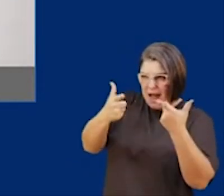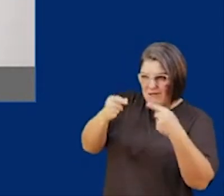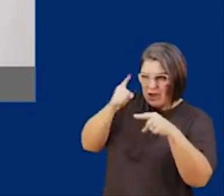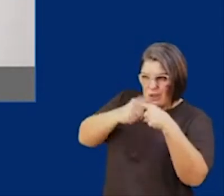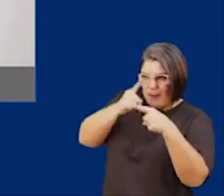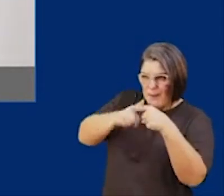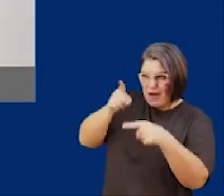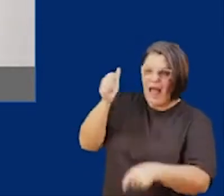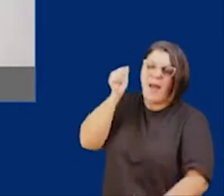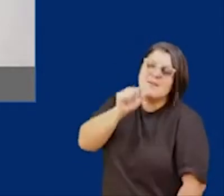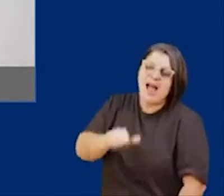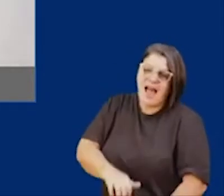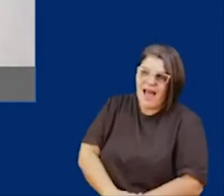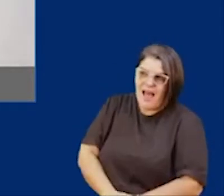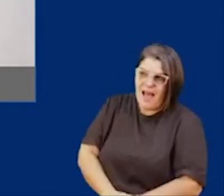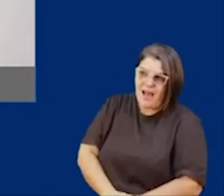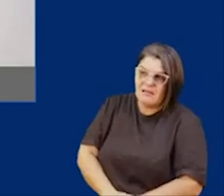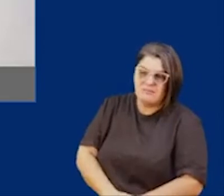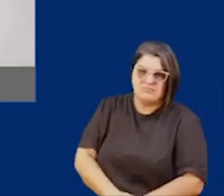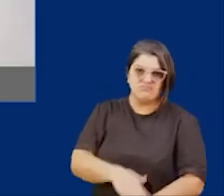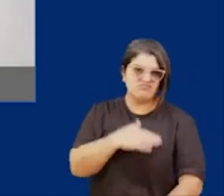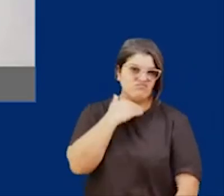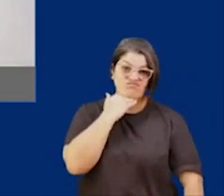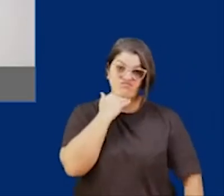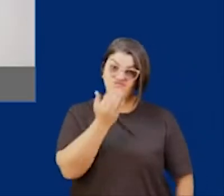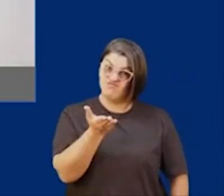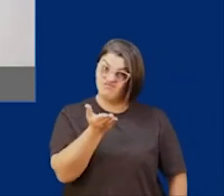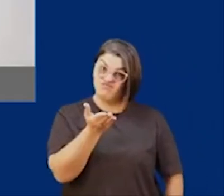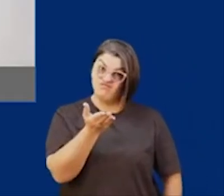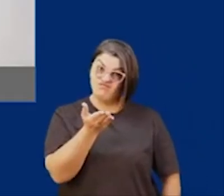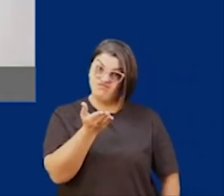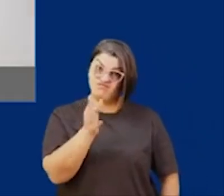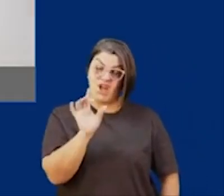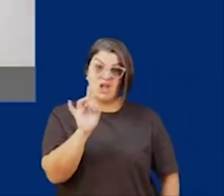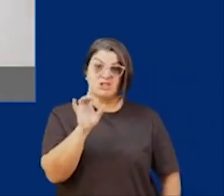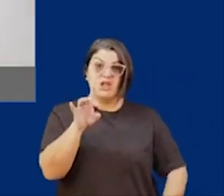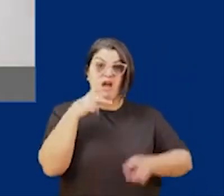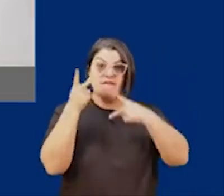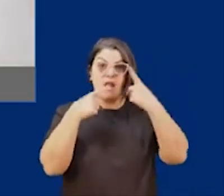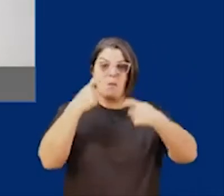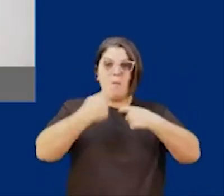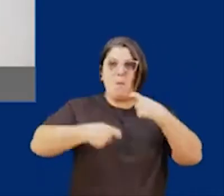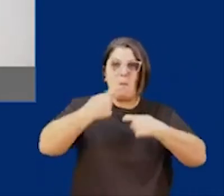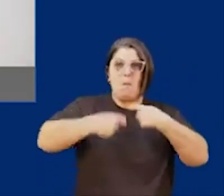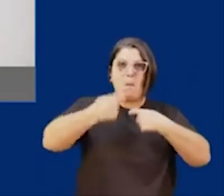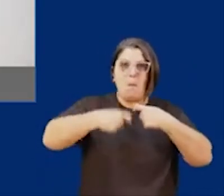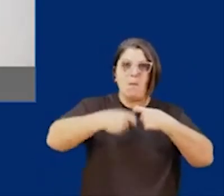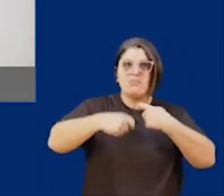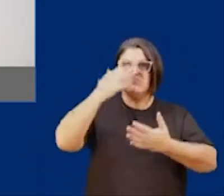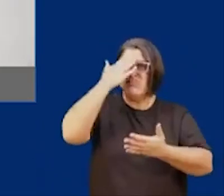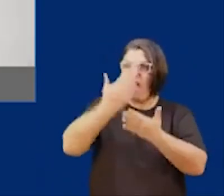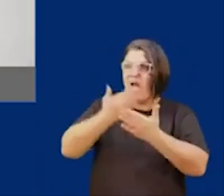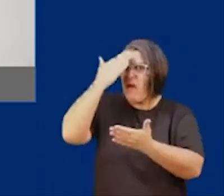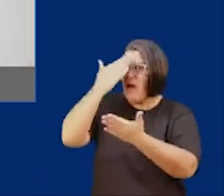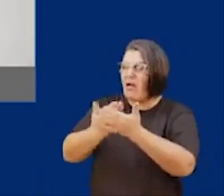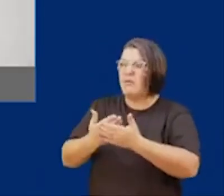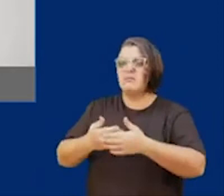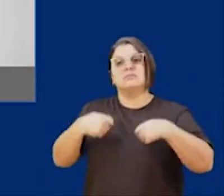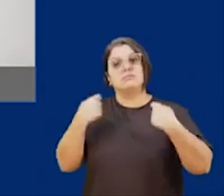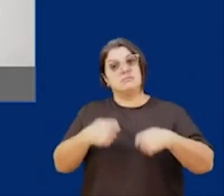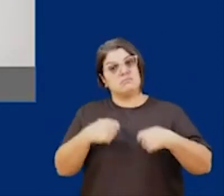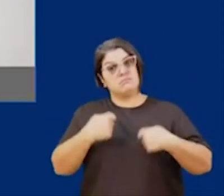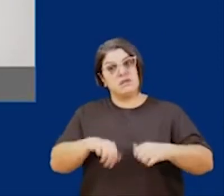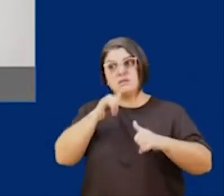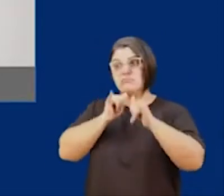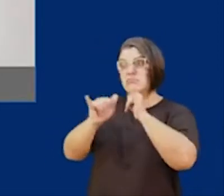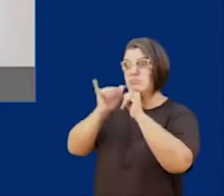Ninguém. Então, desse corpo hipersexualizado, todas essas crenças é que a gente precisa levar informação. Senão essa mulher não tem o